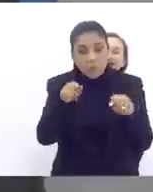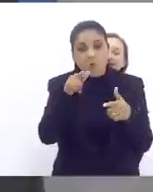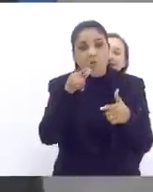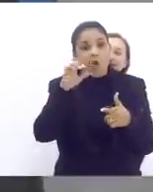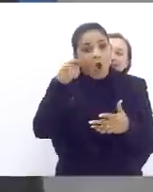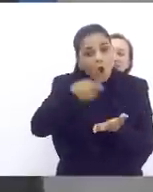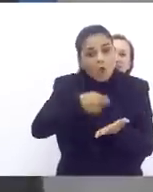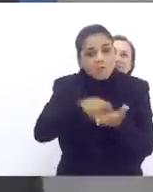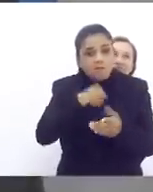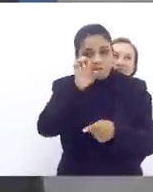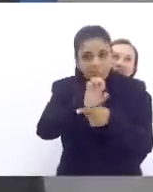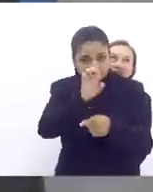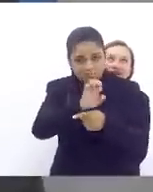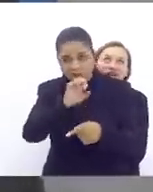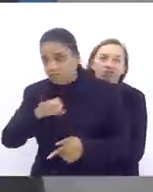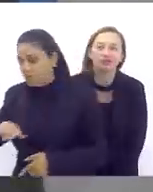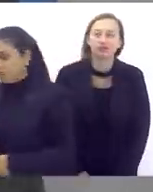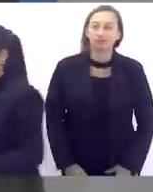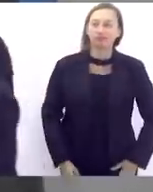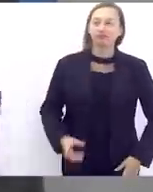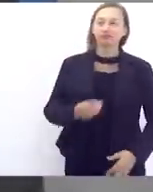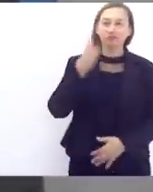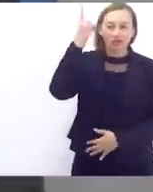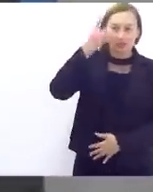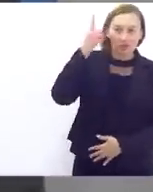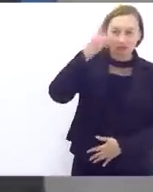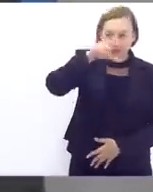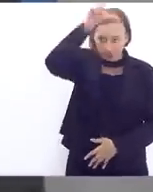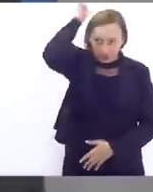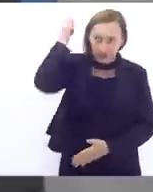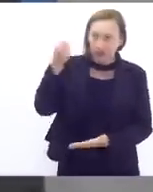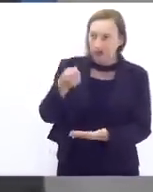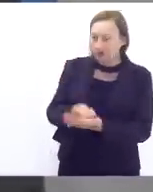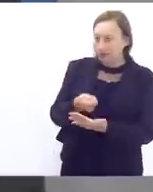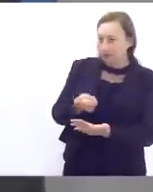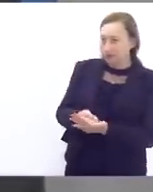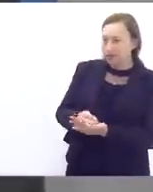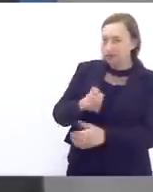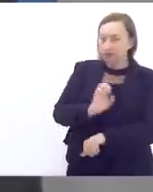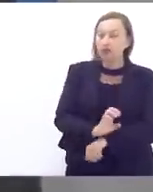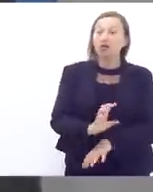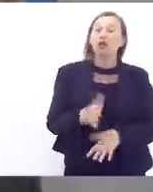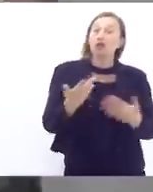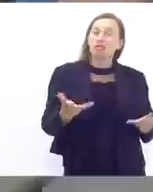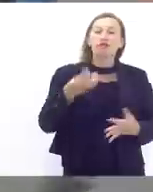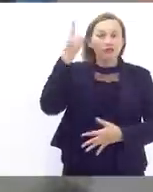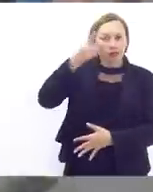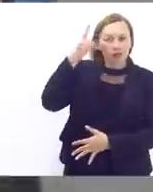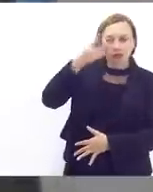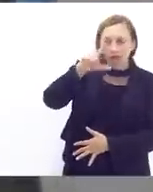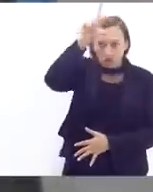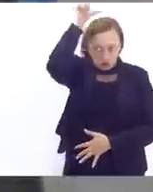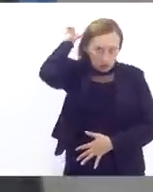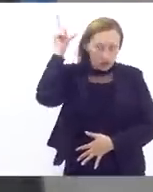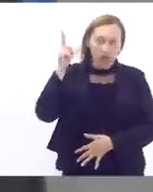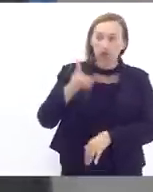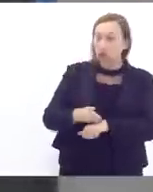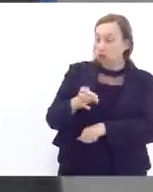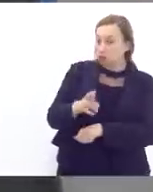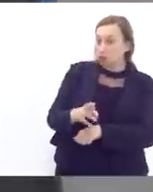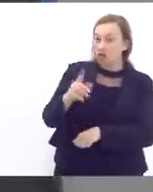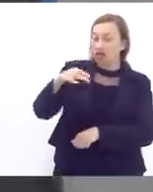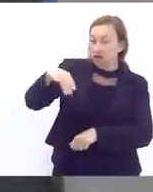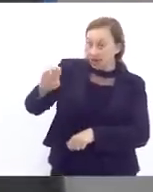claro que Como disse Deputado Luiz Paulo eu reconheço tanto na figura do Dr Guilherme quanto na figura Doutor Alexandre